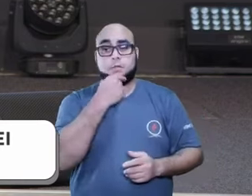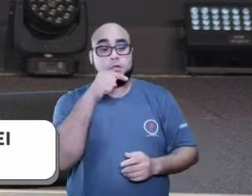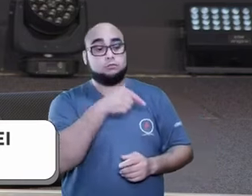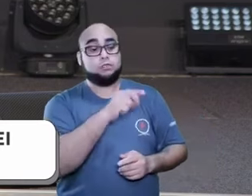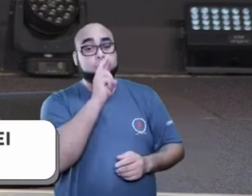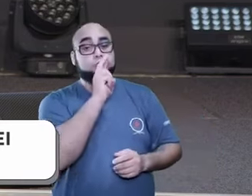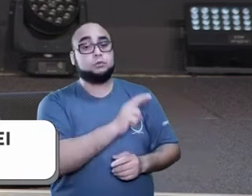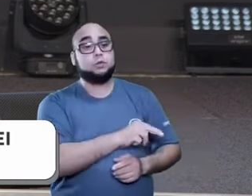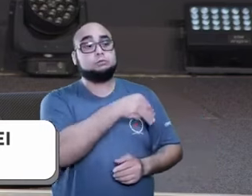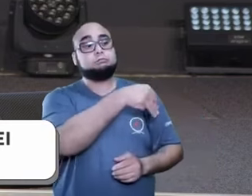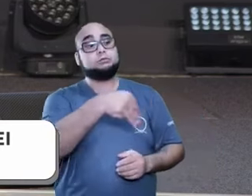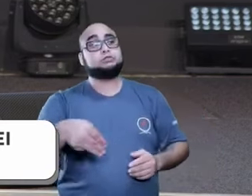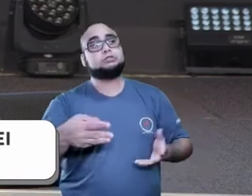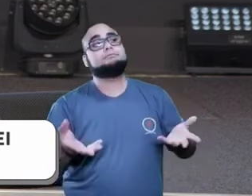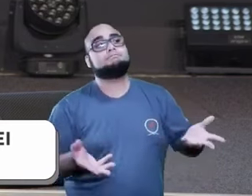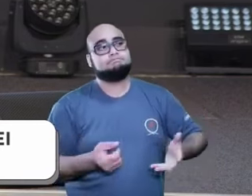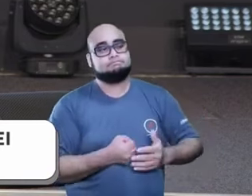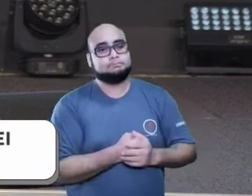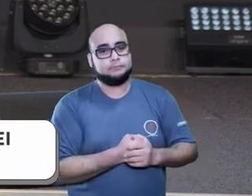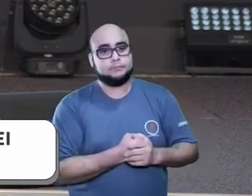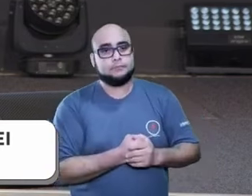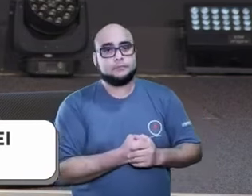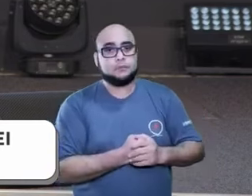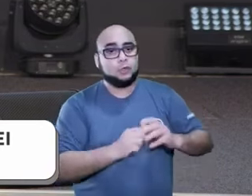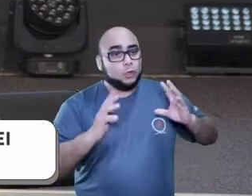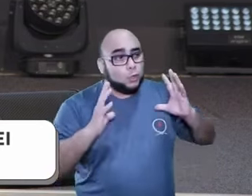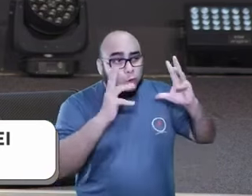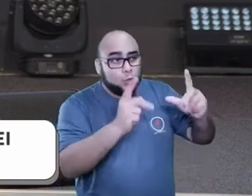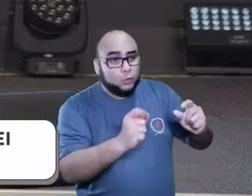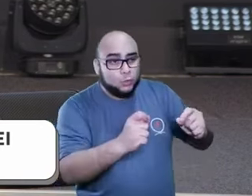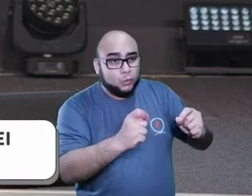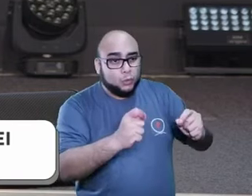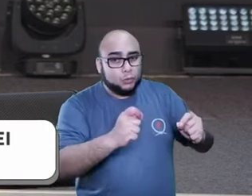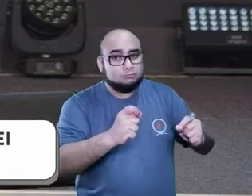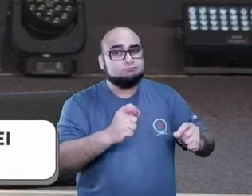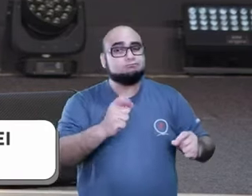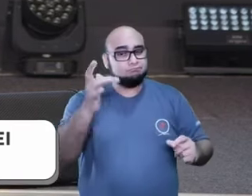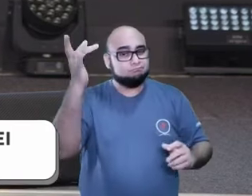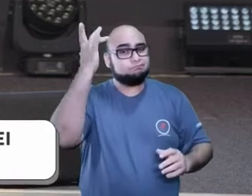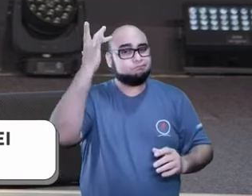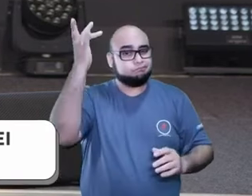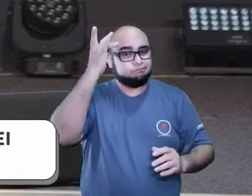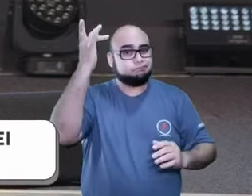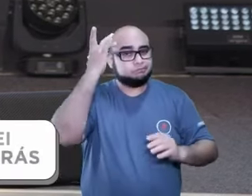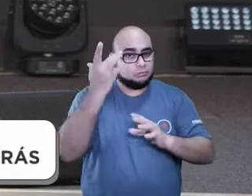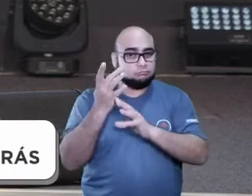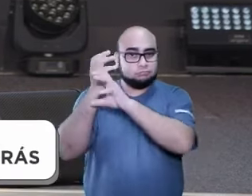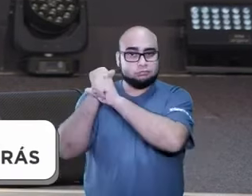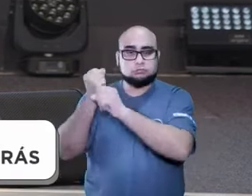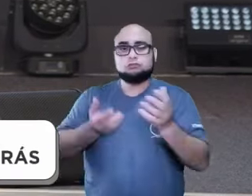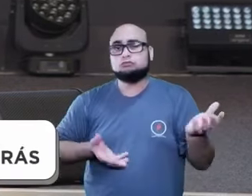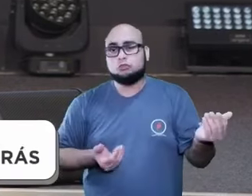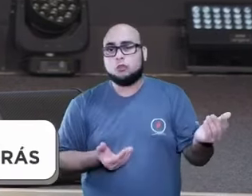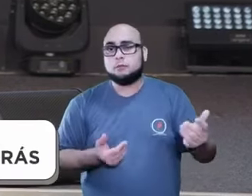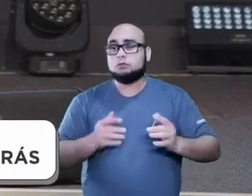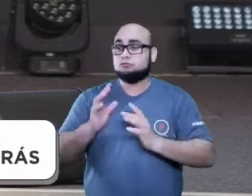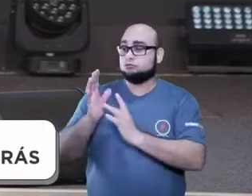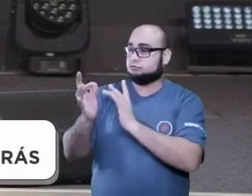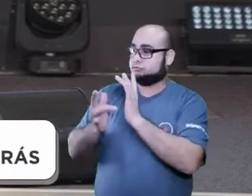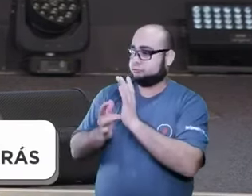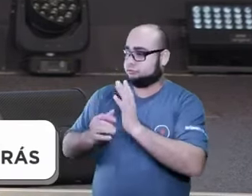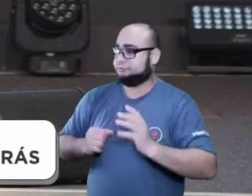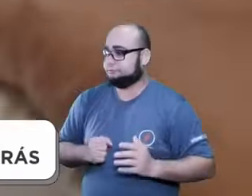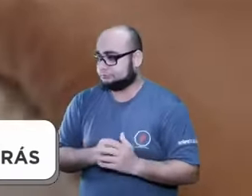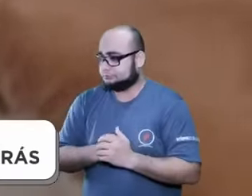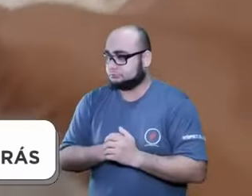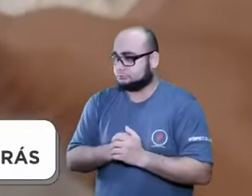mestre, tudo isso guardei desde a minha mocidade. E Jesus, olhando para ele, o